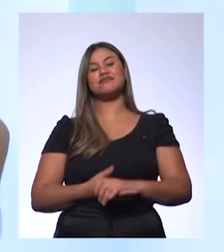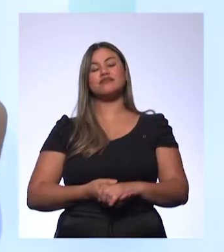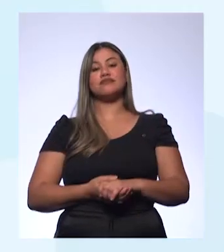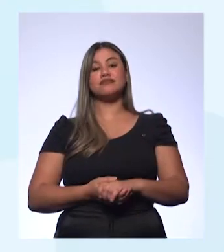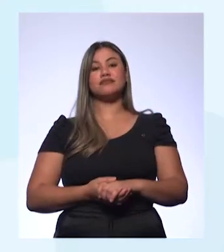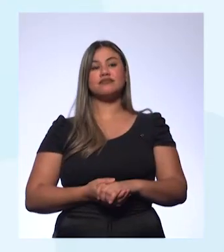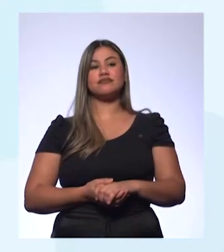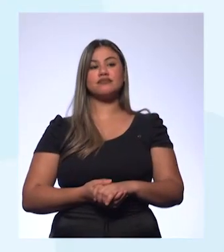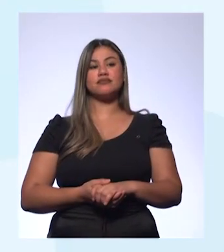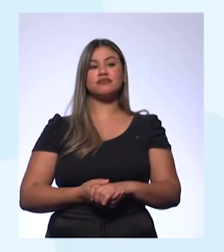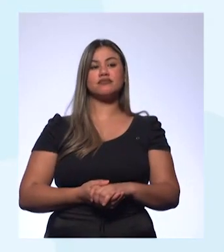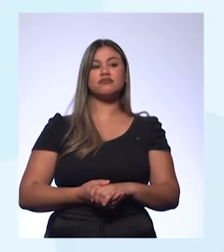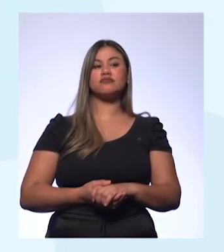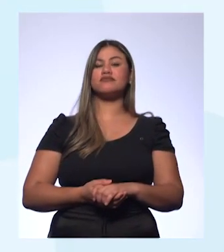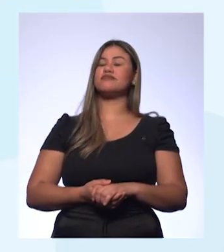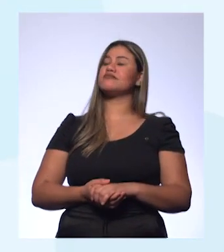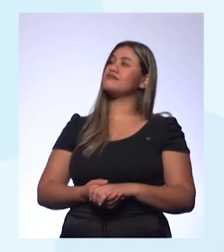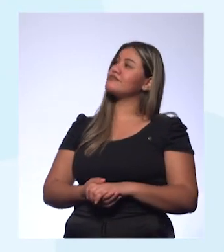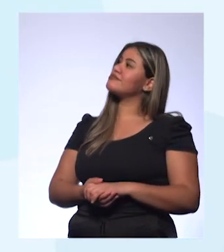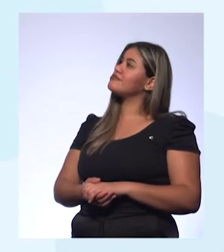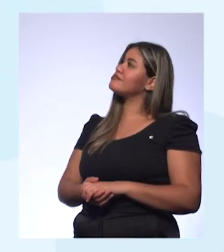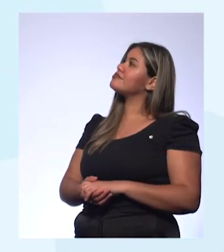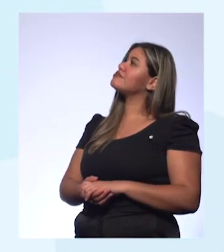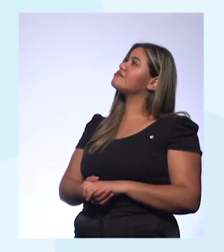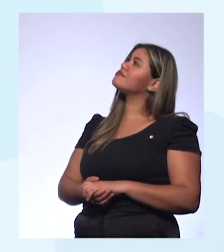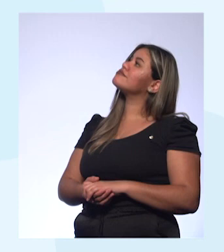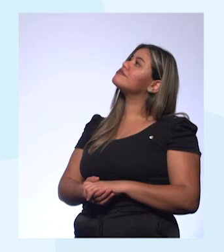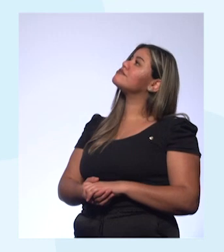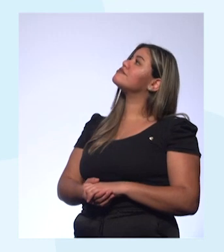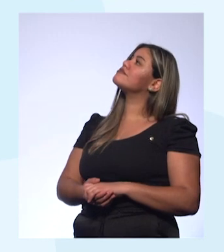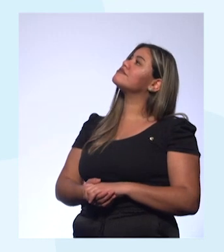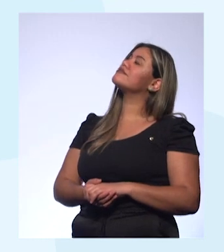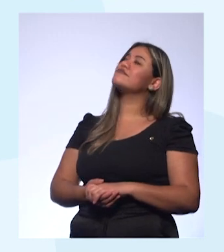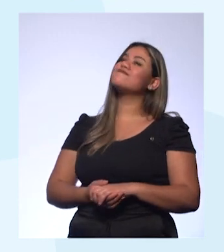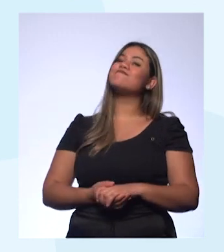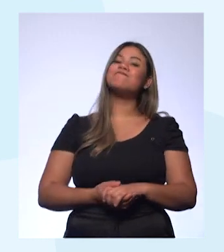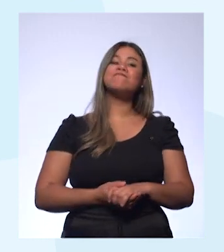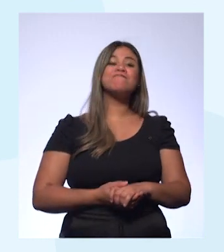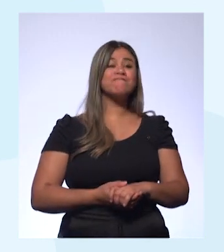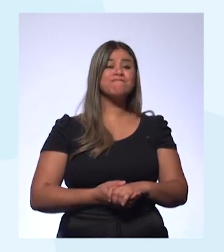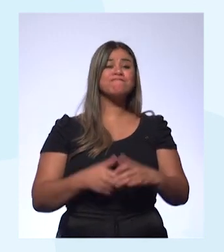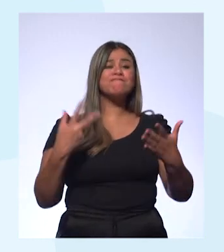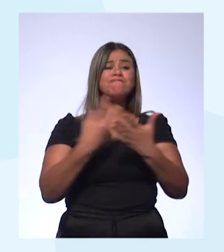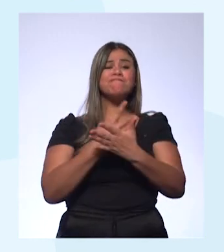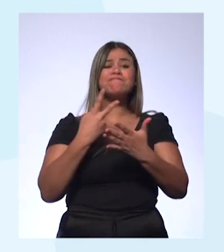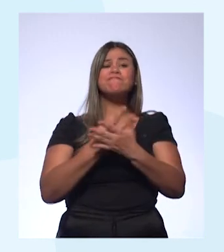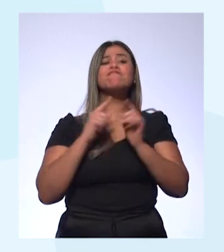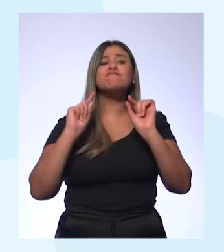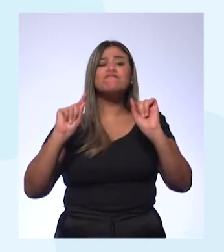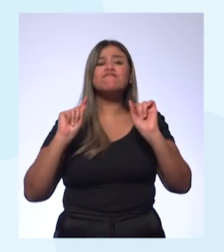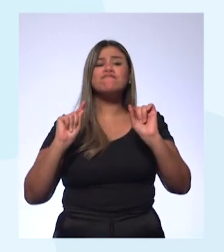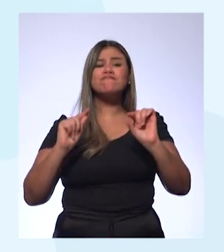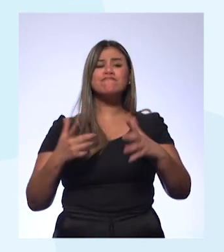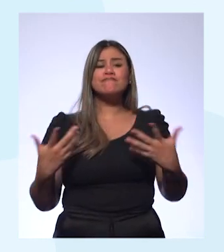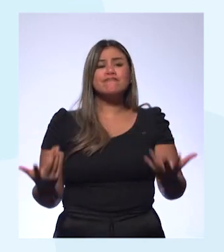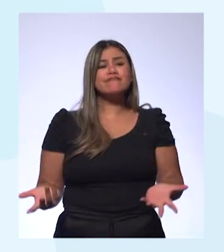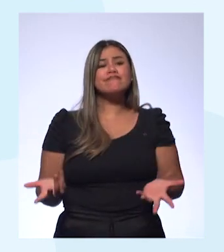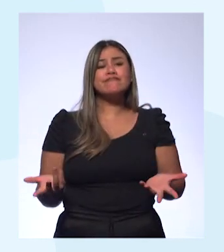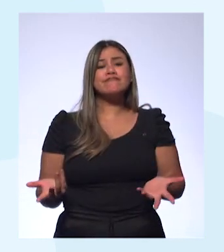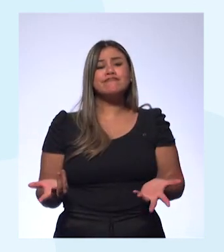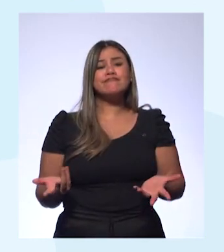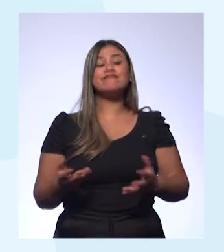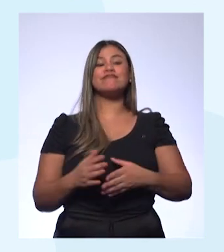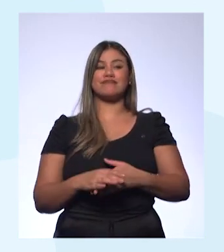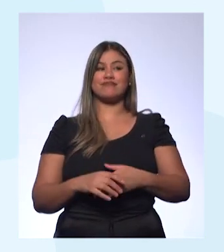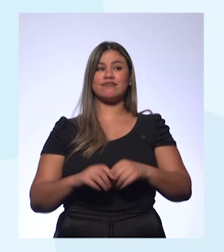Então, olha só a análise da jogada. Você é o técnico. O que deu errado? Então, você pode ir